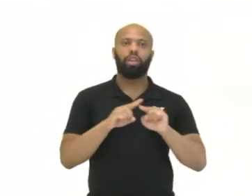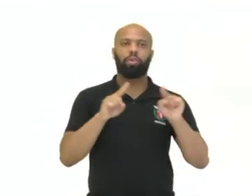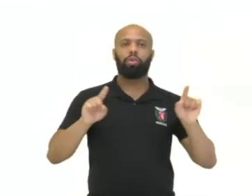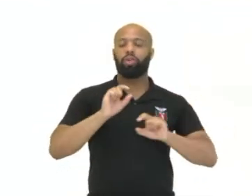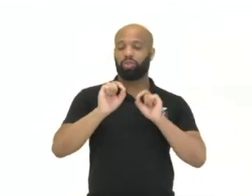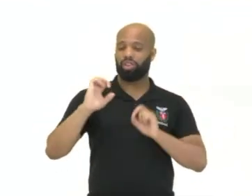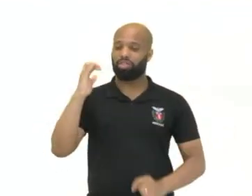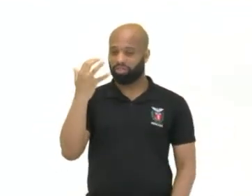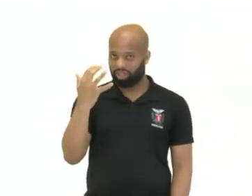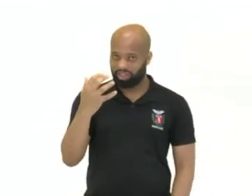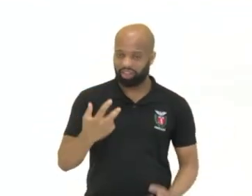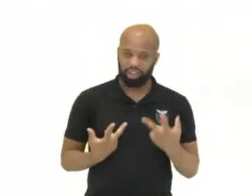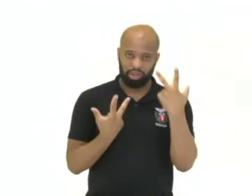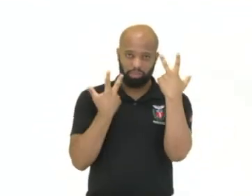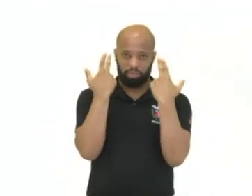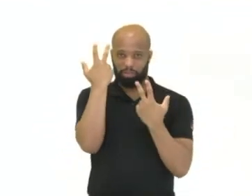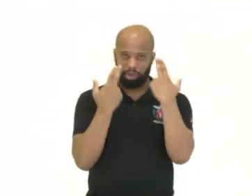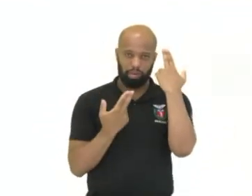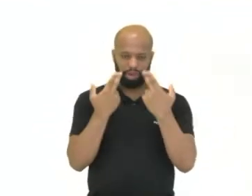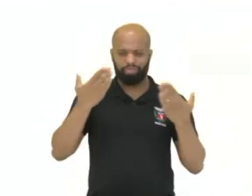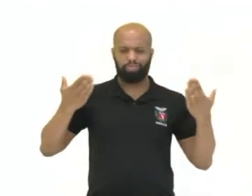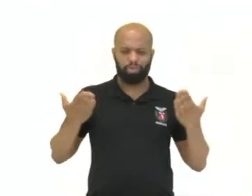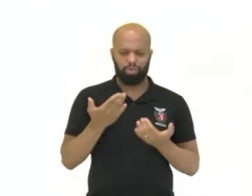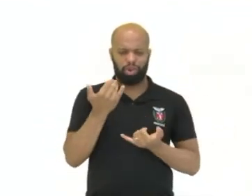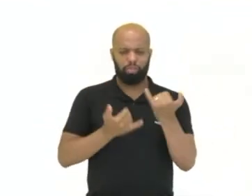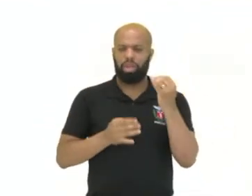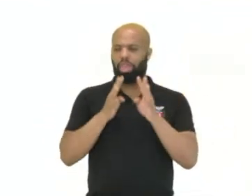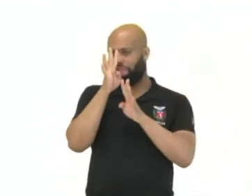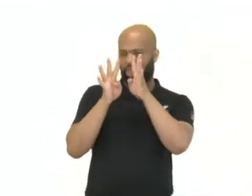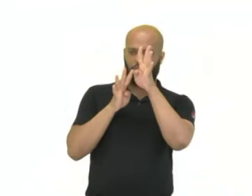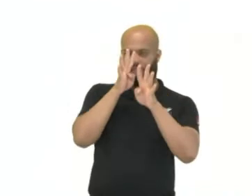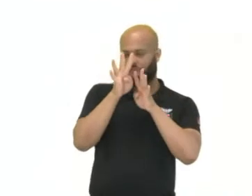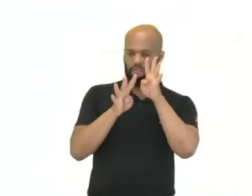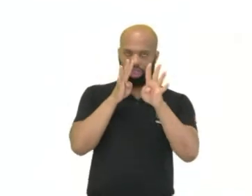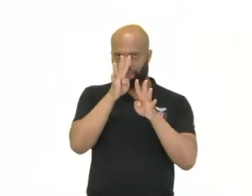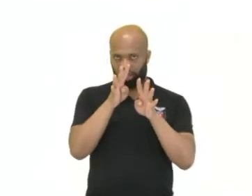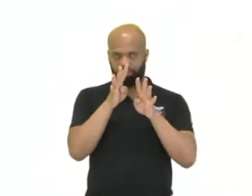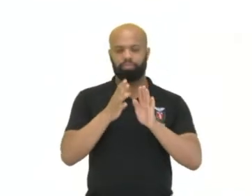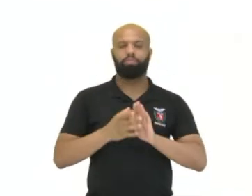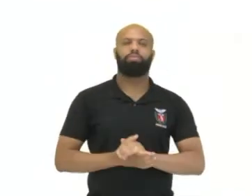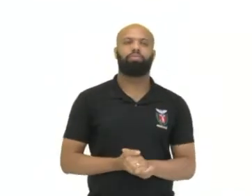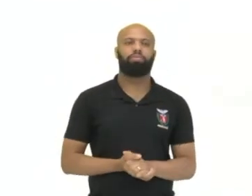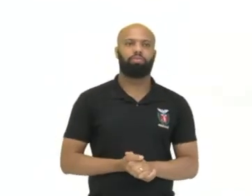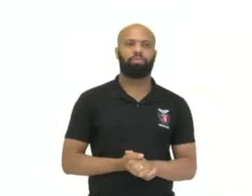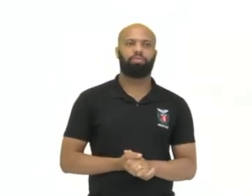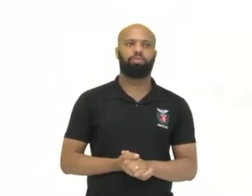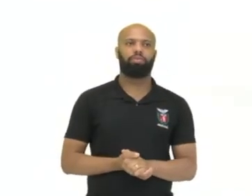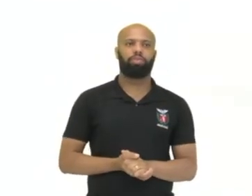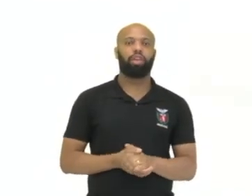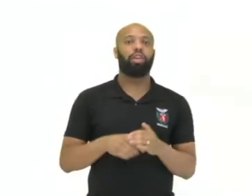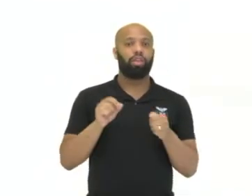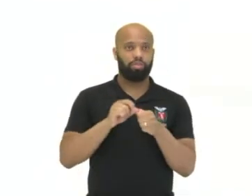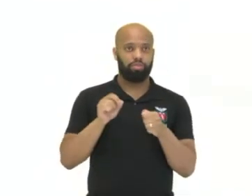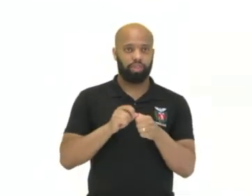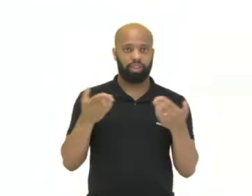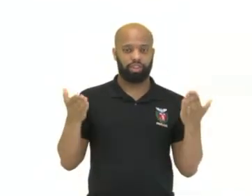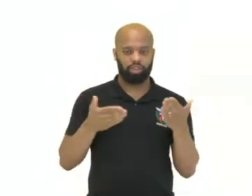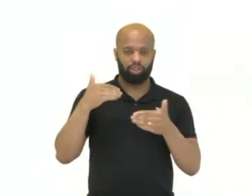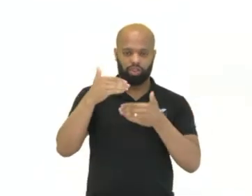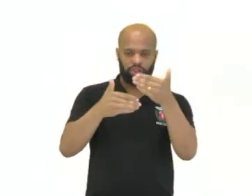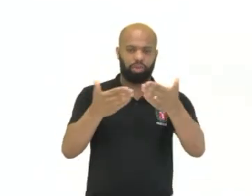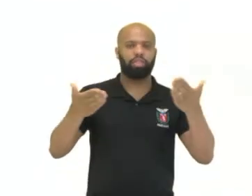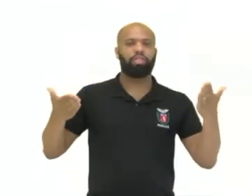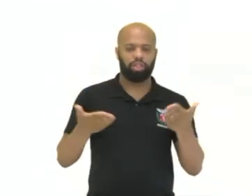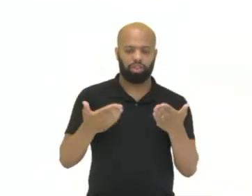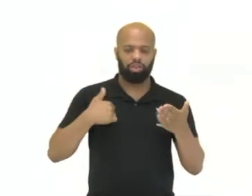que vemos é que a cirurgia plástica está vulgarizada e banalizada, continua Jorge. Faz seu desenvolvimento